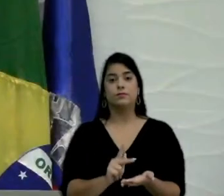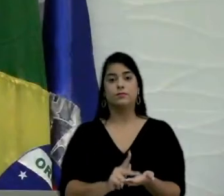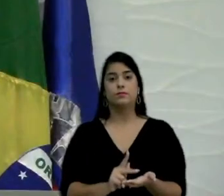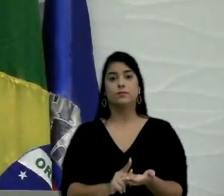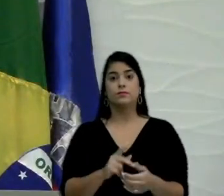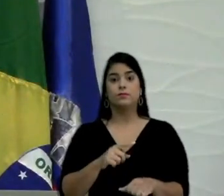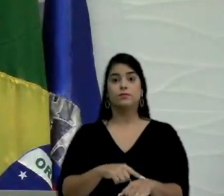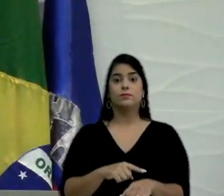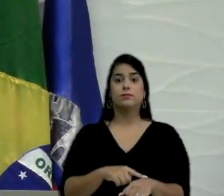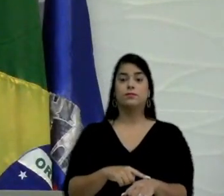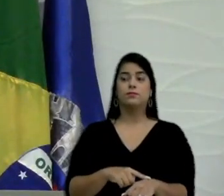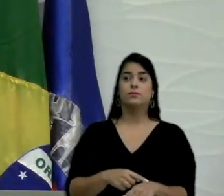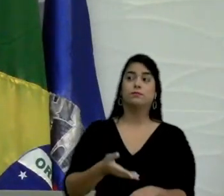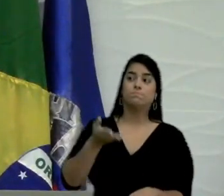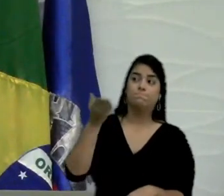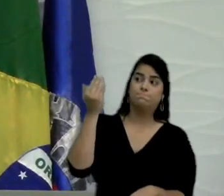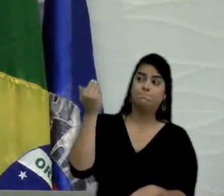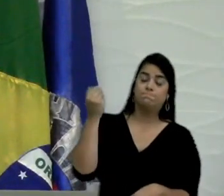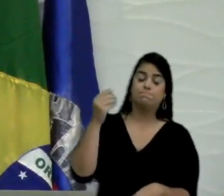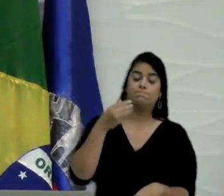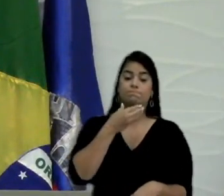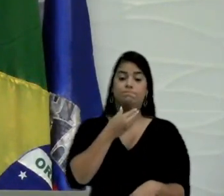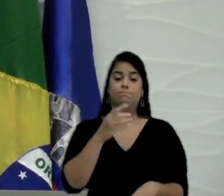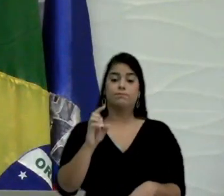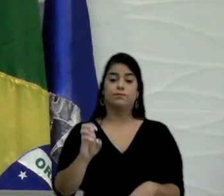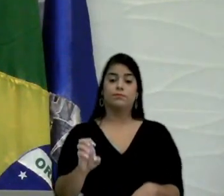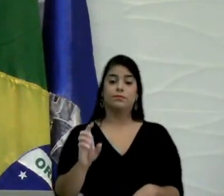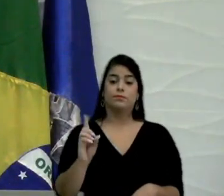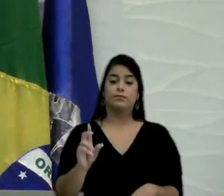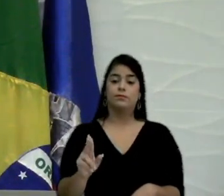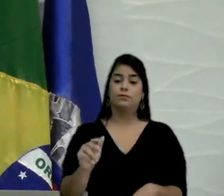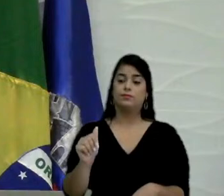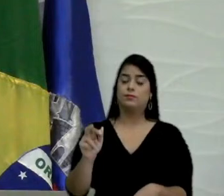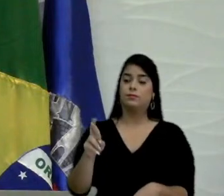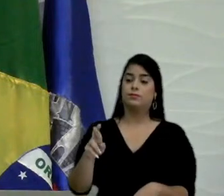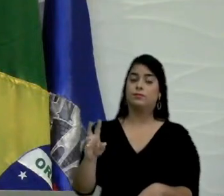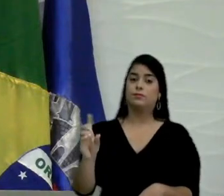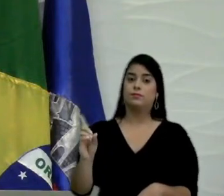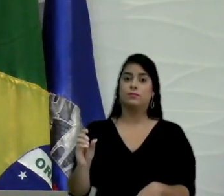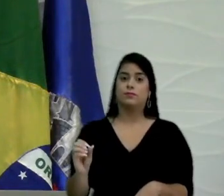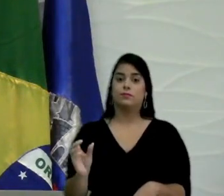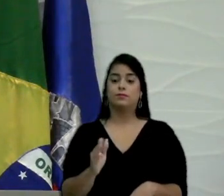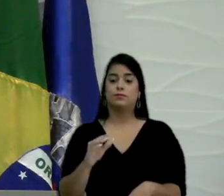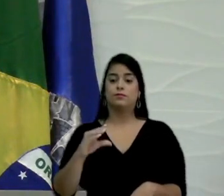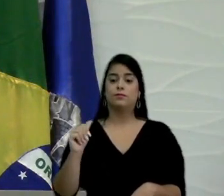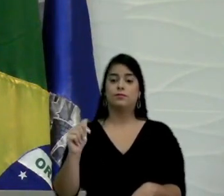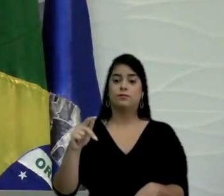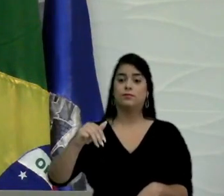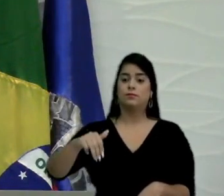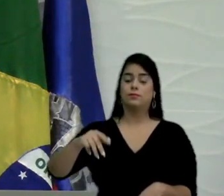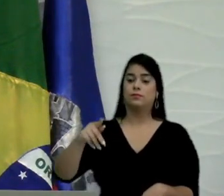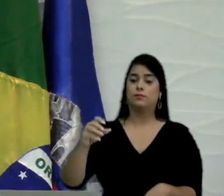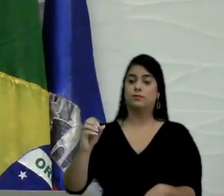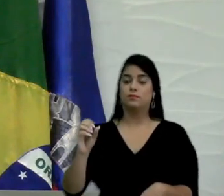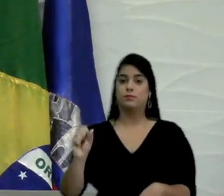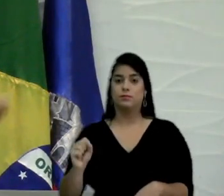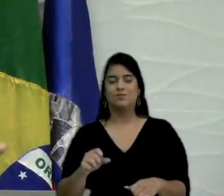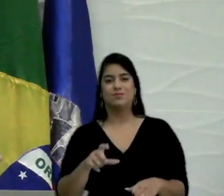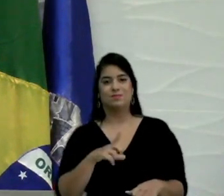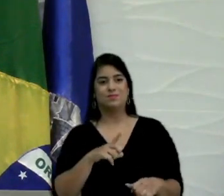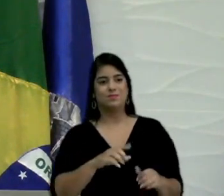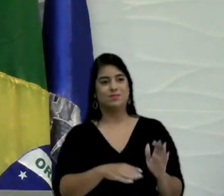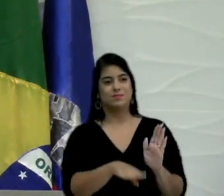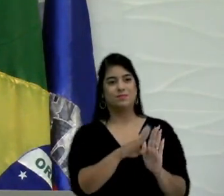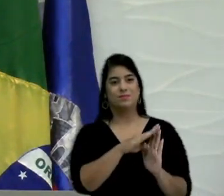do saudoso Eduardo Campos eh vereadores nós tinha o Programa Água para Todos através de carro